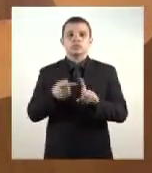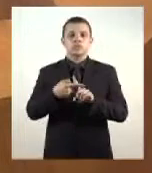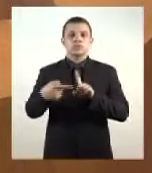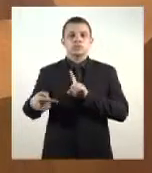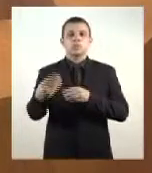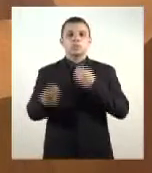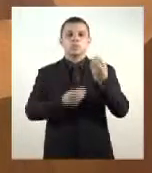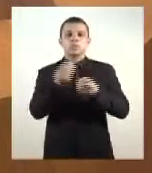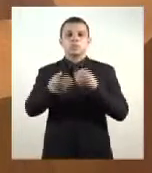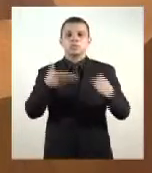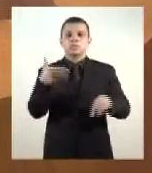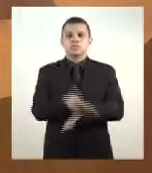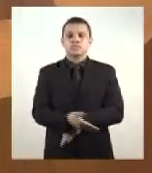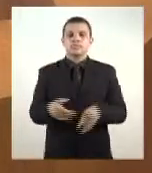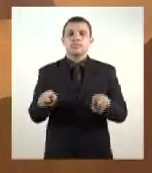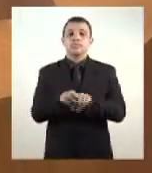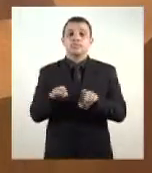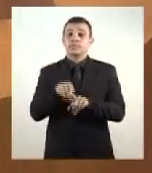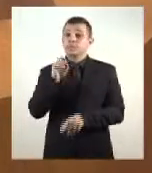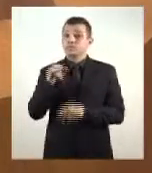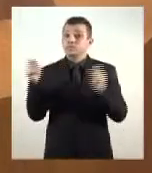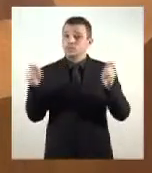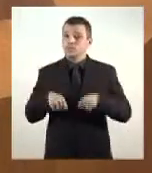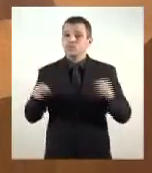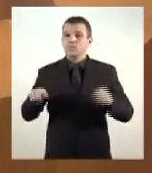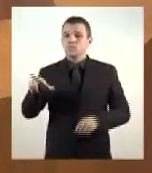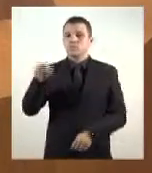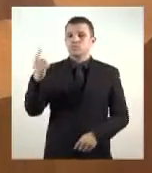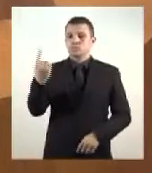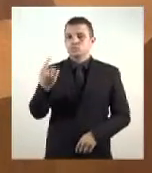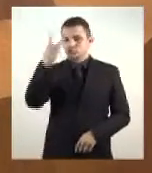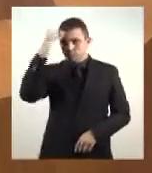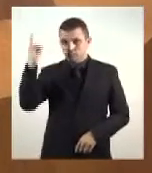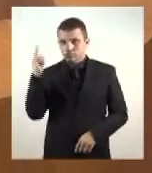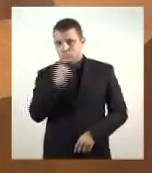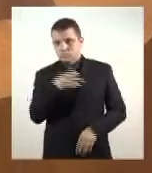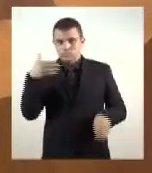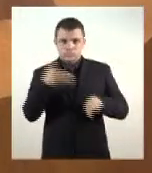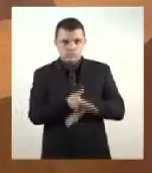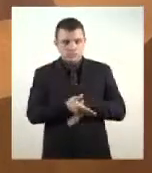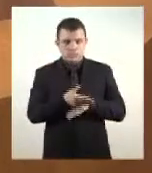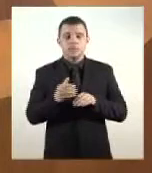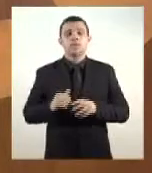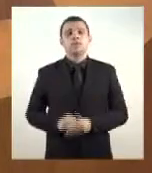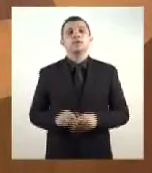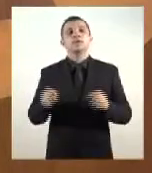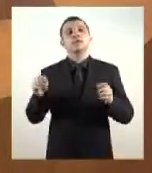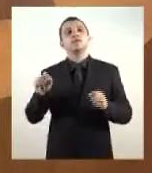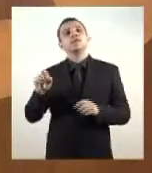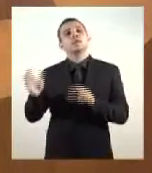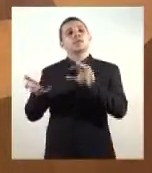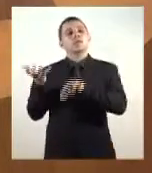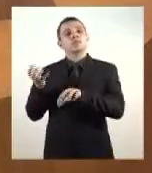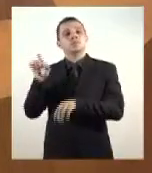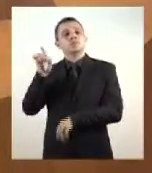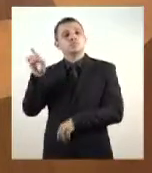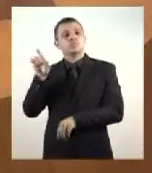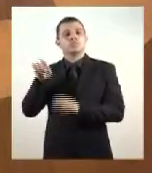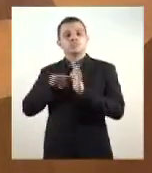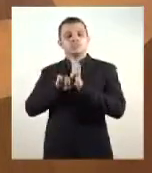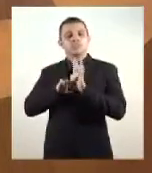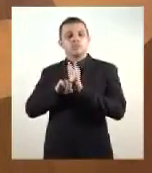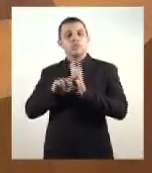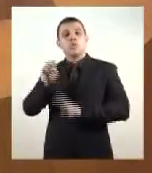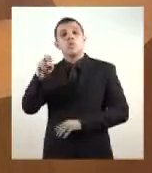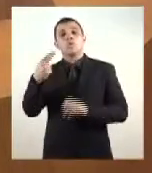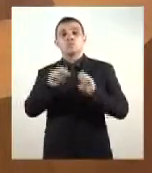execução e que, se couber, nomeará interventor, será submetido à apreciação do Congresso Nacional ou Assembleia Legislativa no